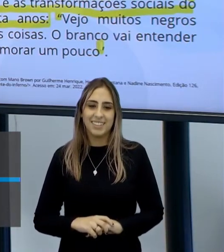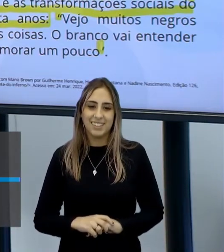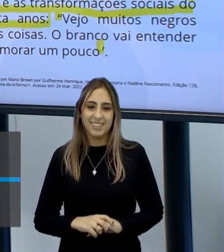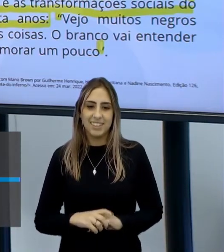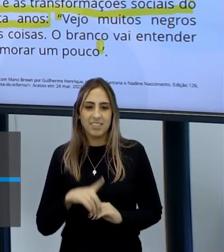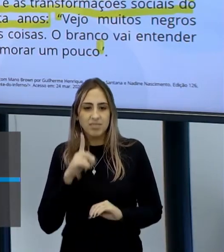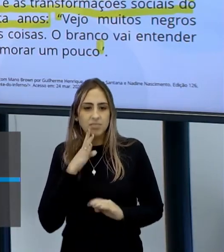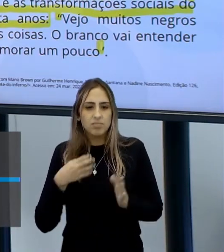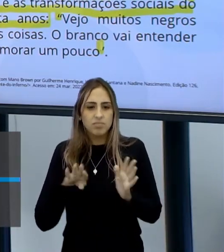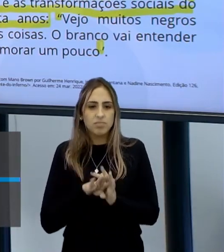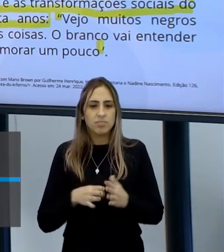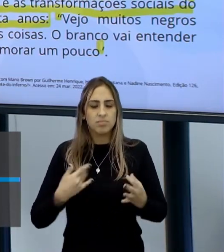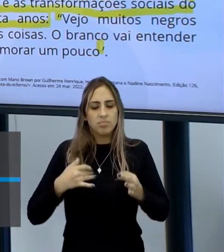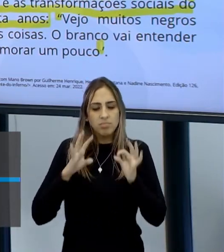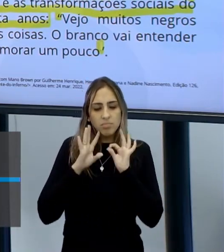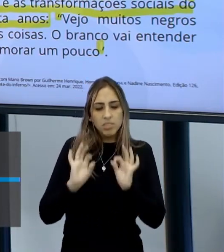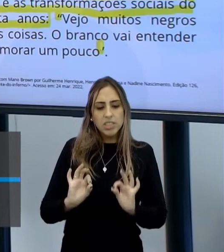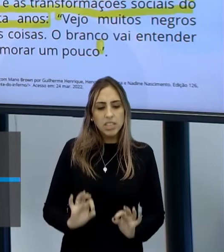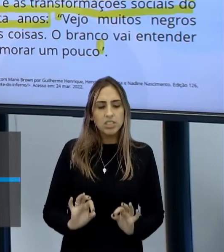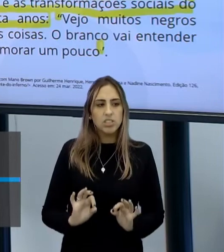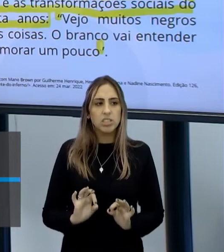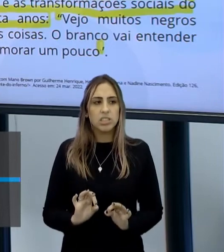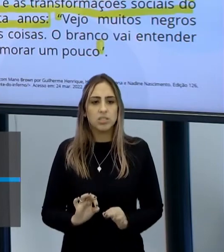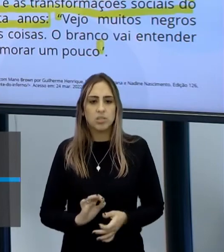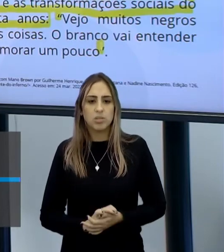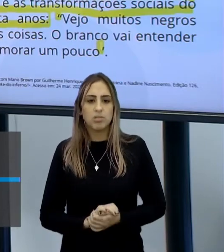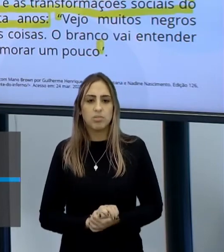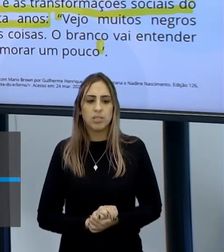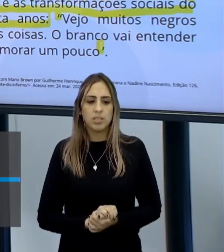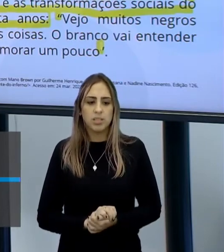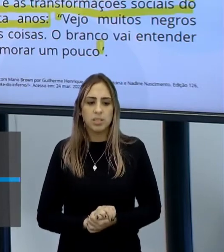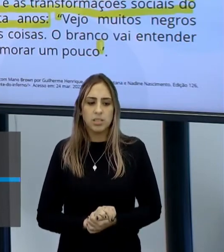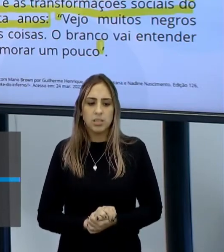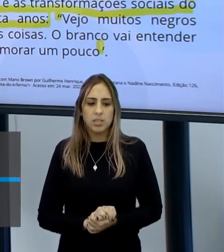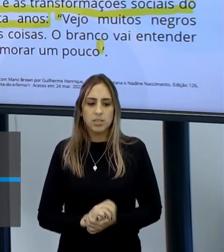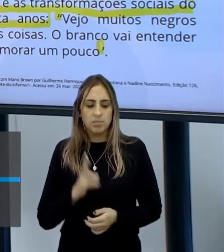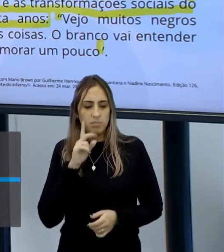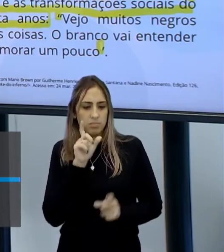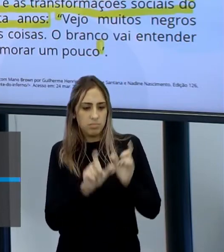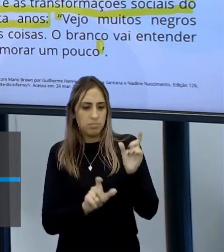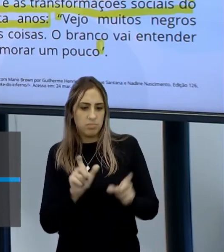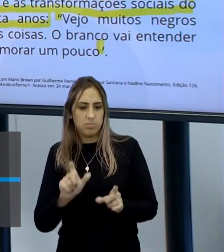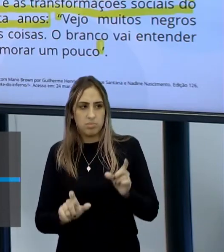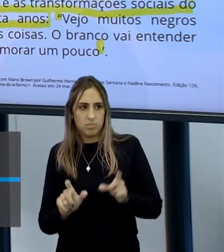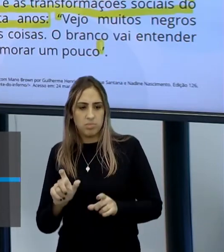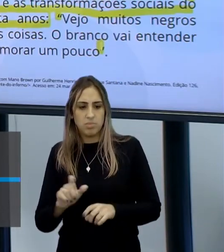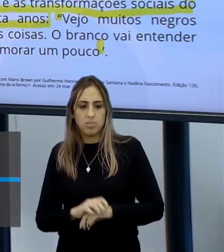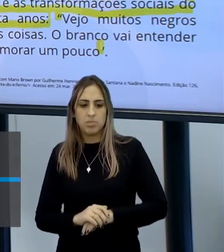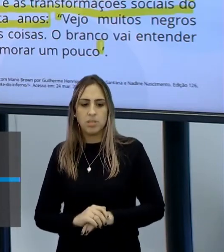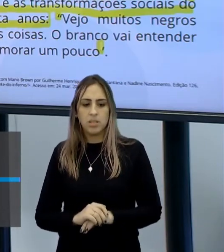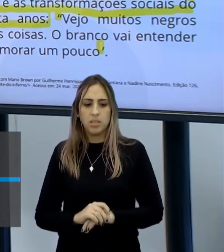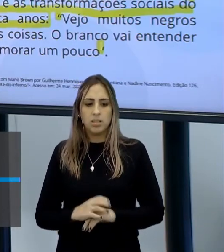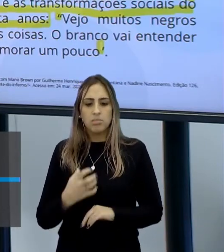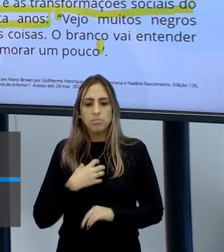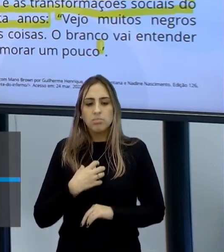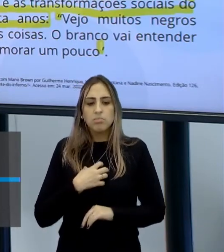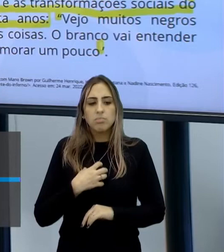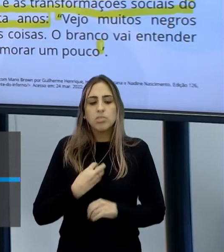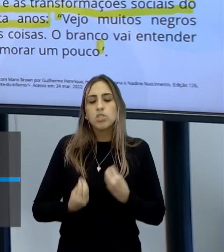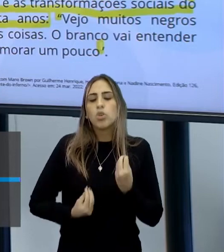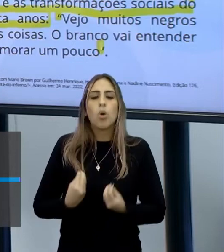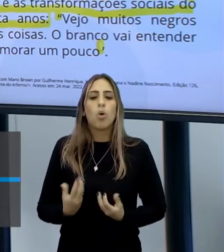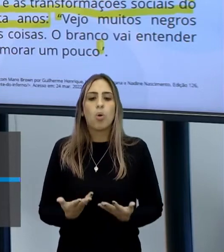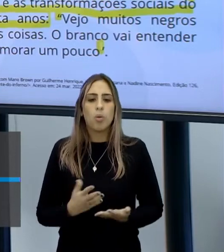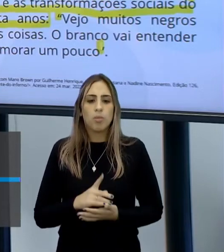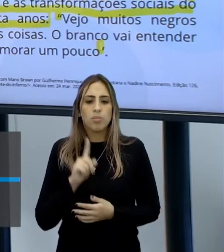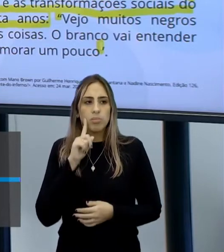chegue lá, né, uma linguagem toda formal. O público dele estranharia, né? Falei assim, mas essa não é